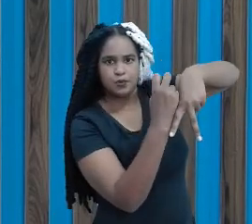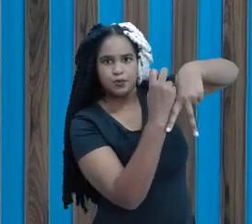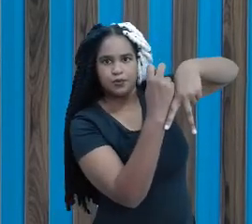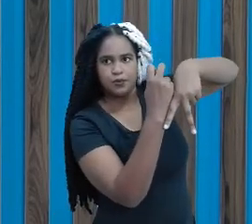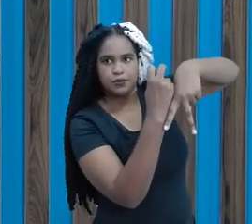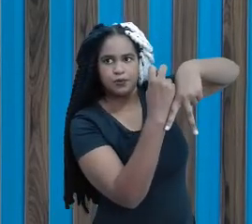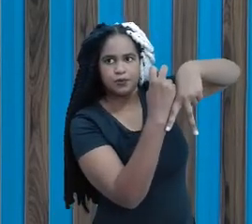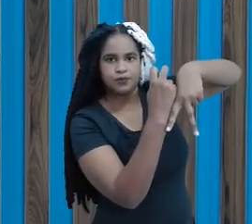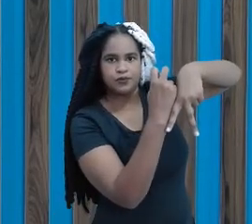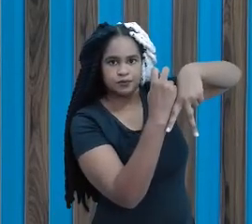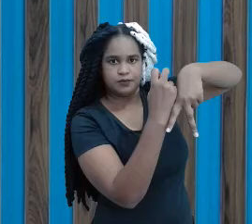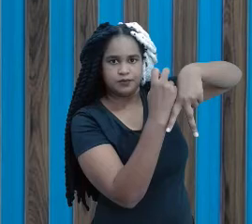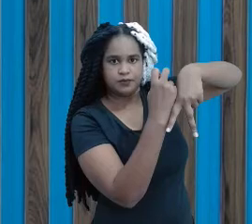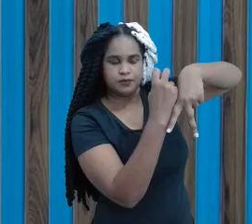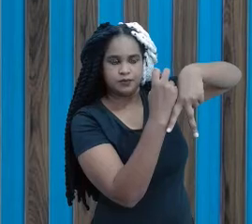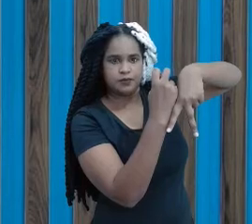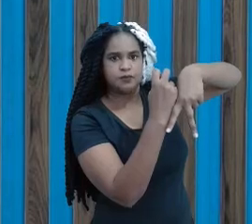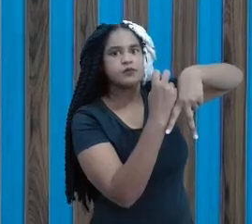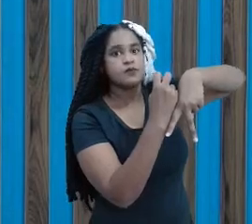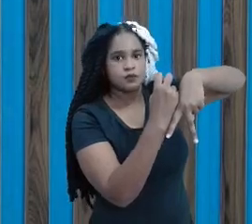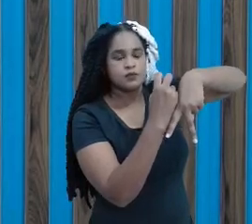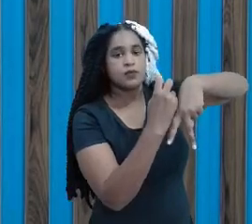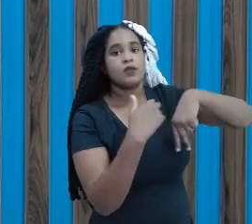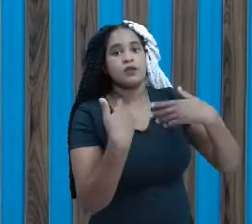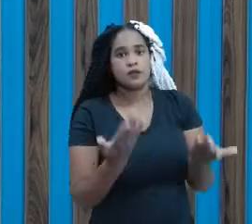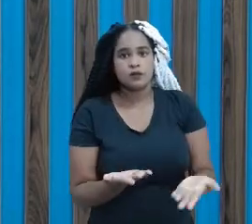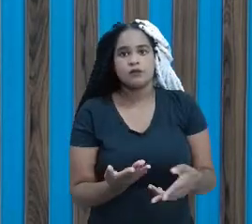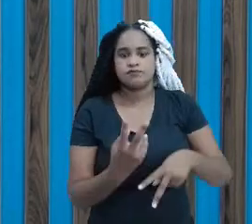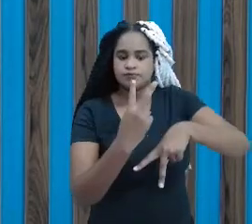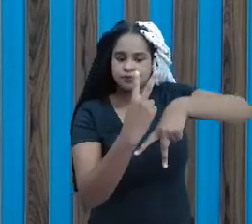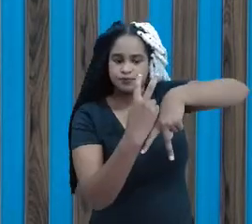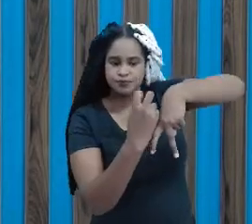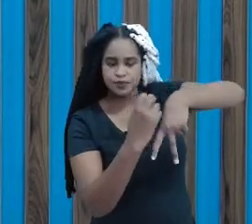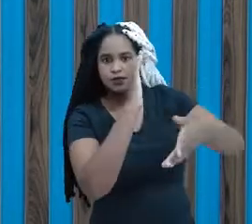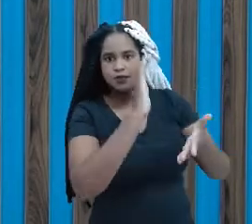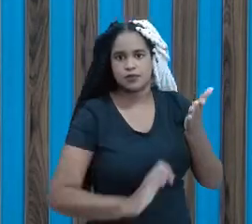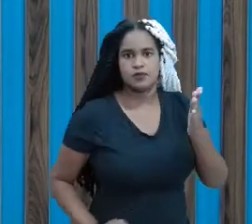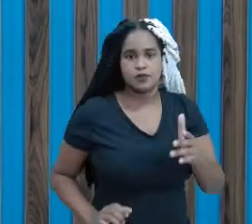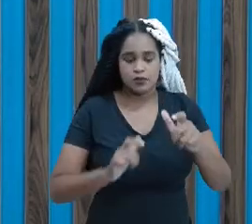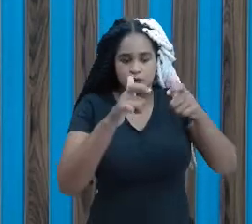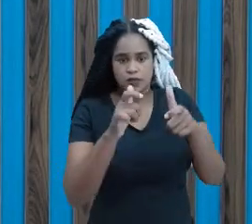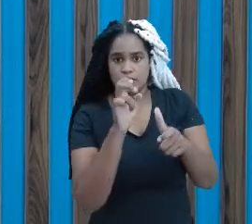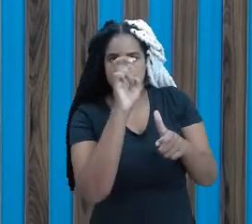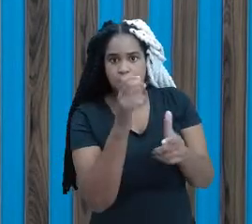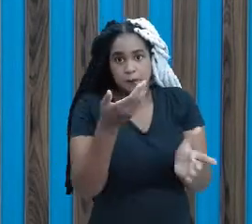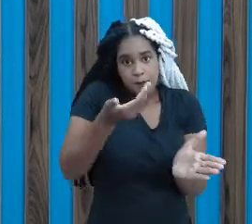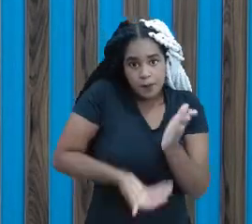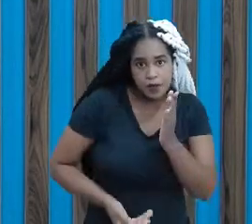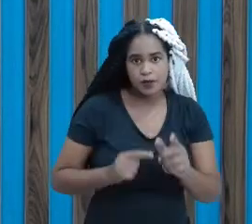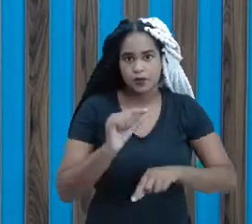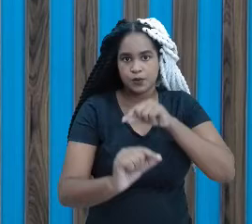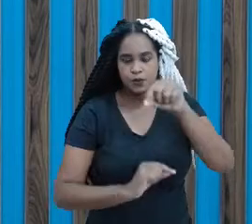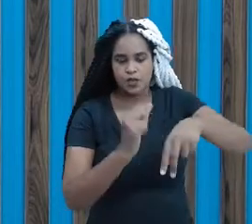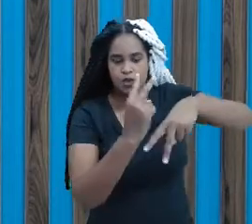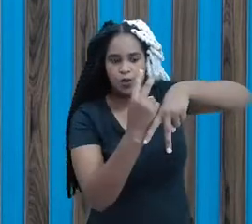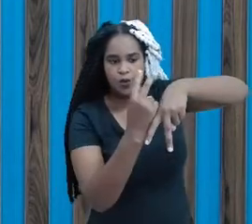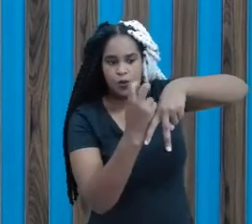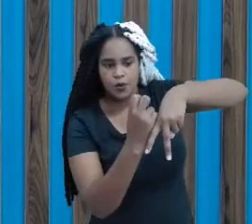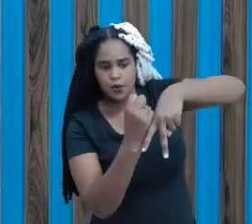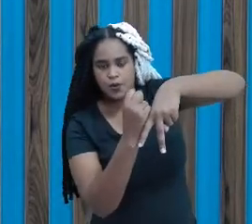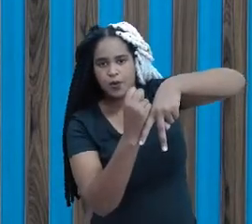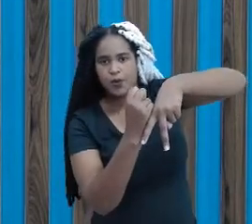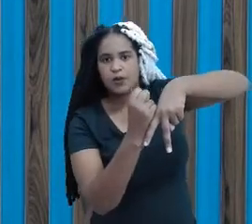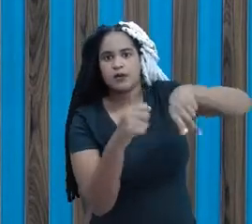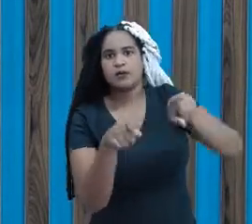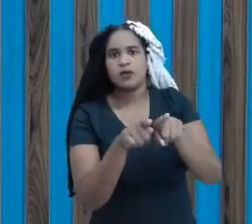está acima ali, tá certo? Então, ó, deleção do braço curto 5. Perda de parte do cromossomo e